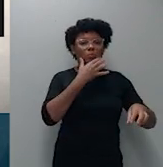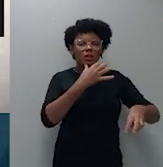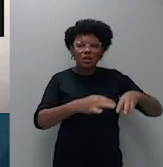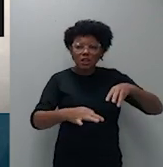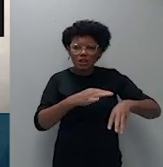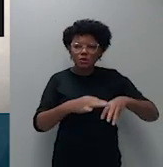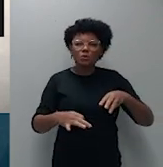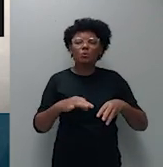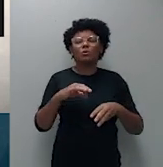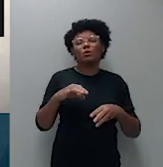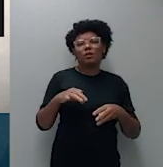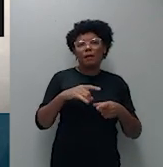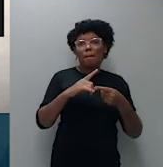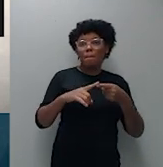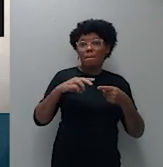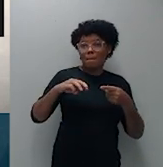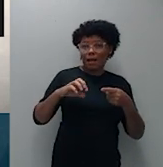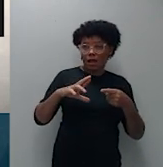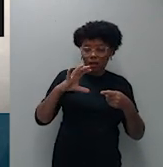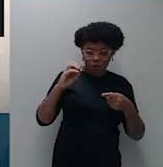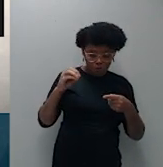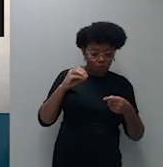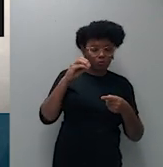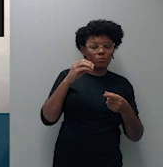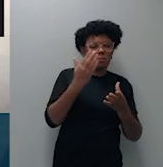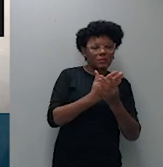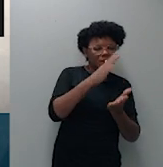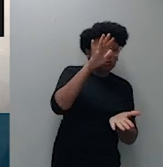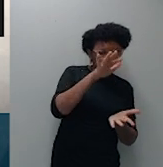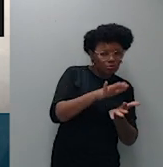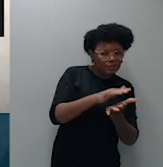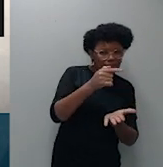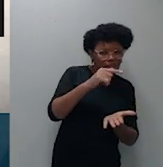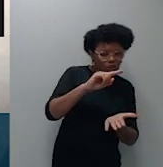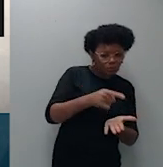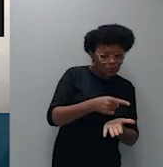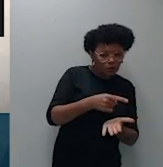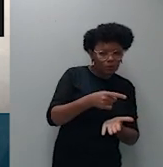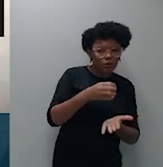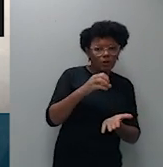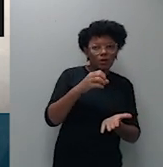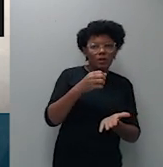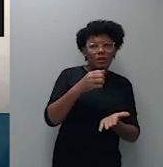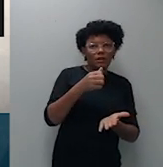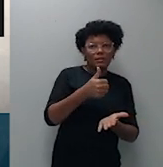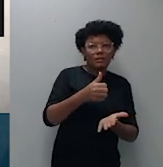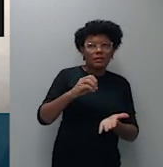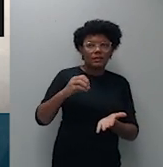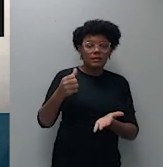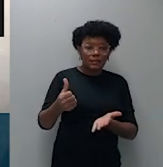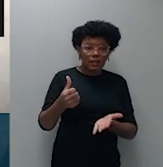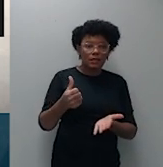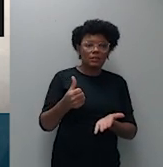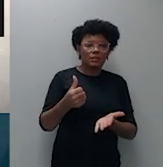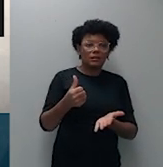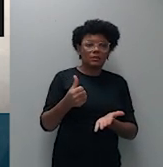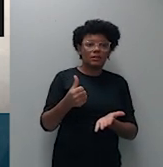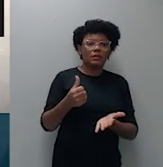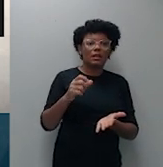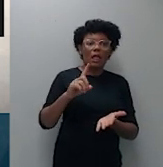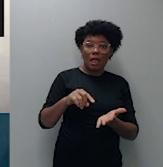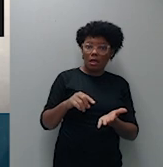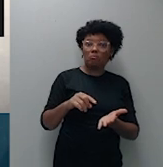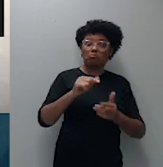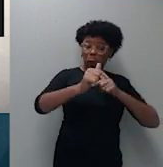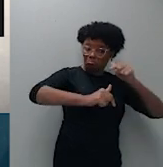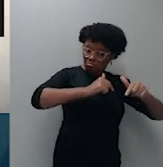vestibular com múltiplos processos baixados 7106 modo que